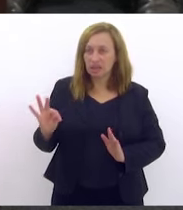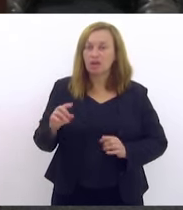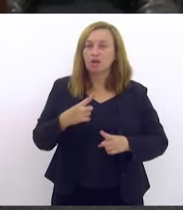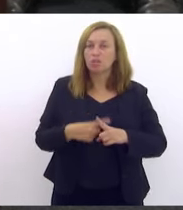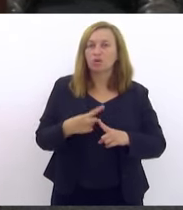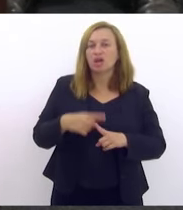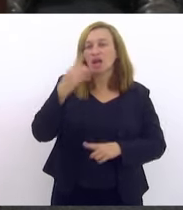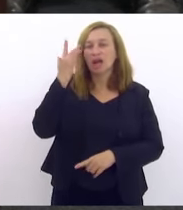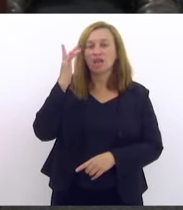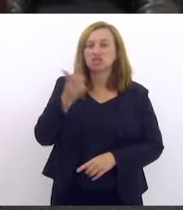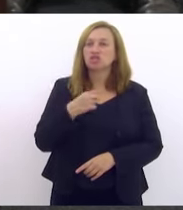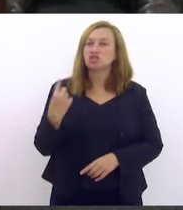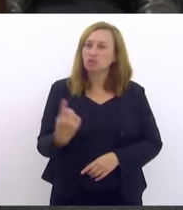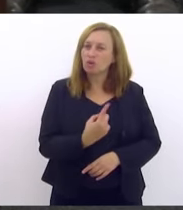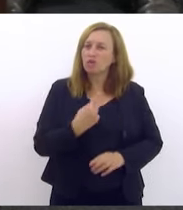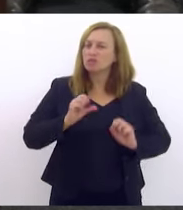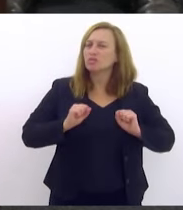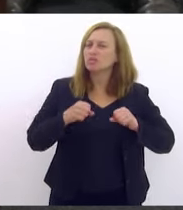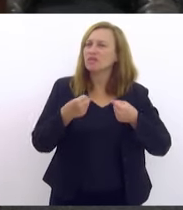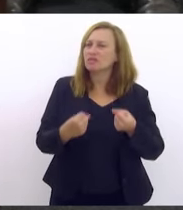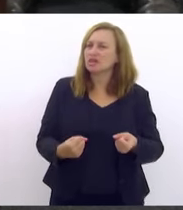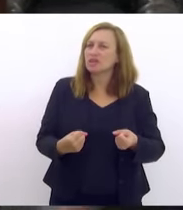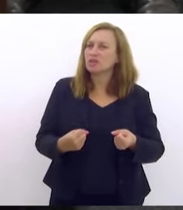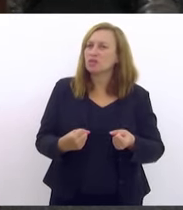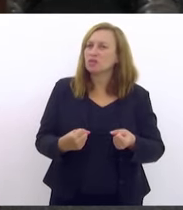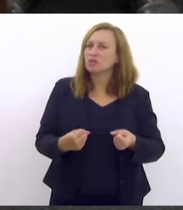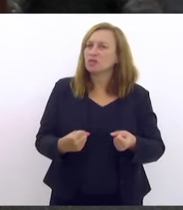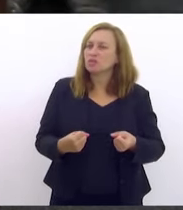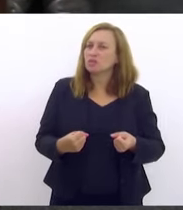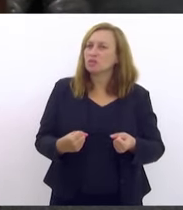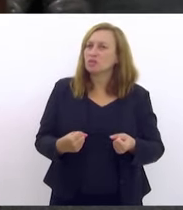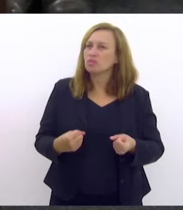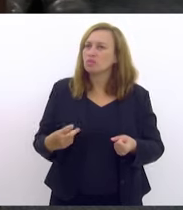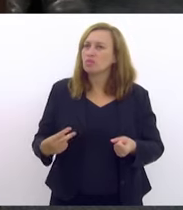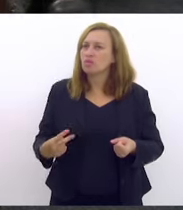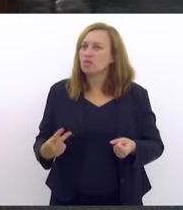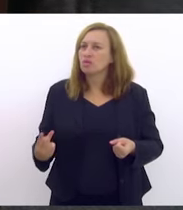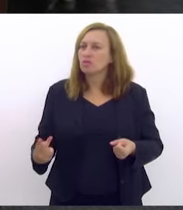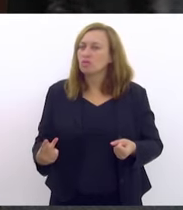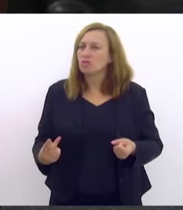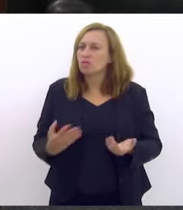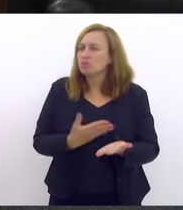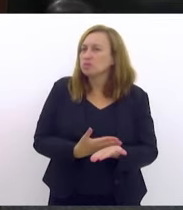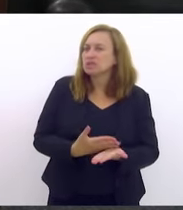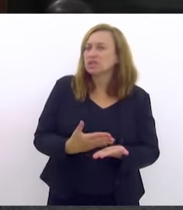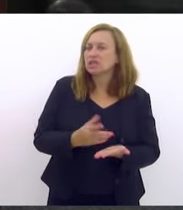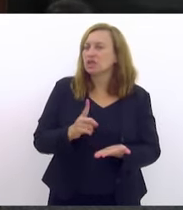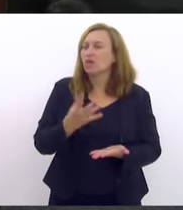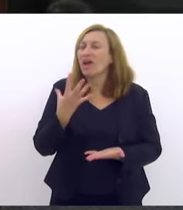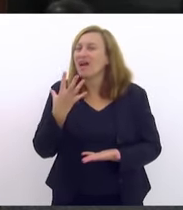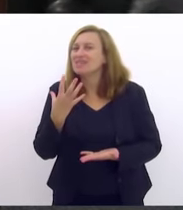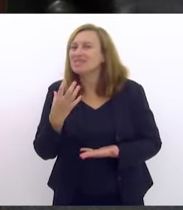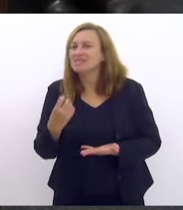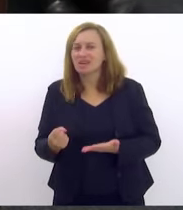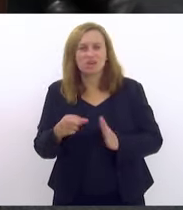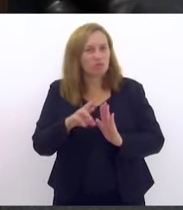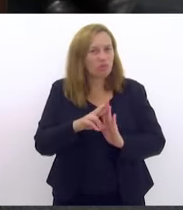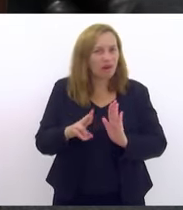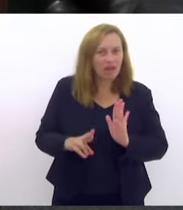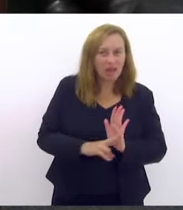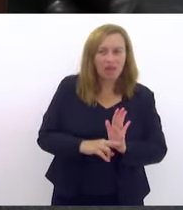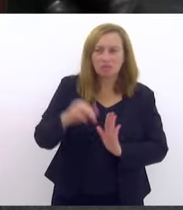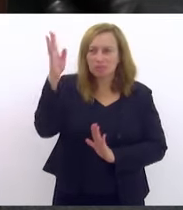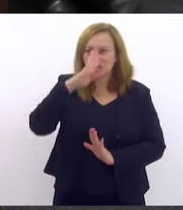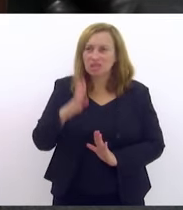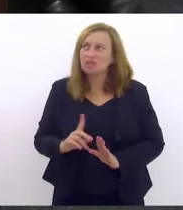que estamos defendendo um princípio que não é aceito no direito brasileiro, não estamos designando